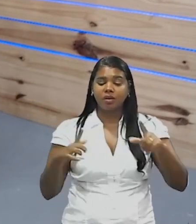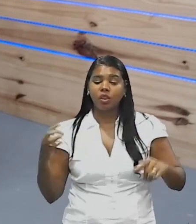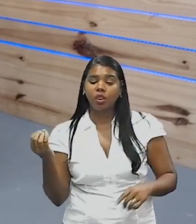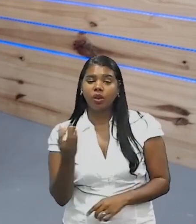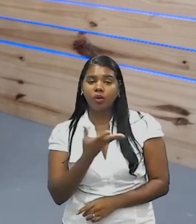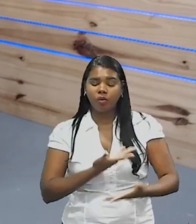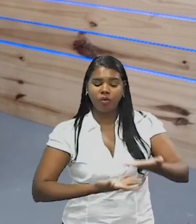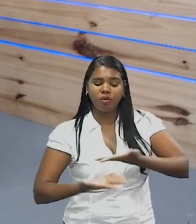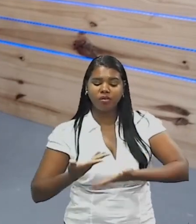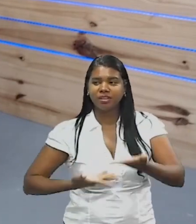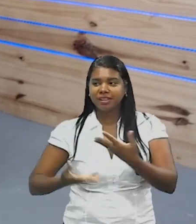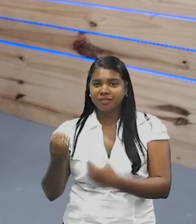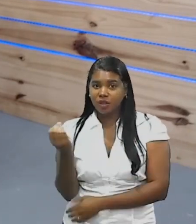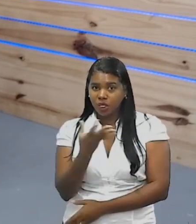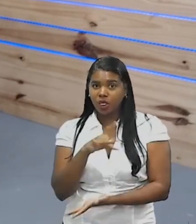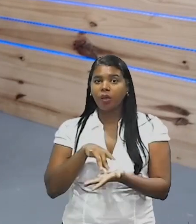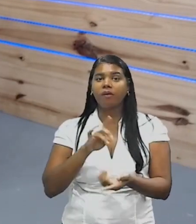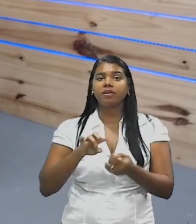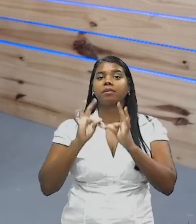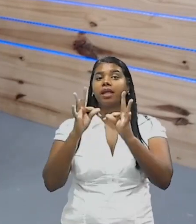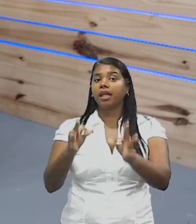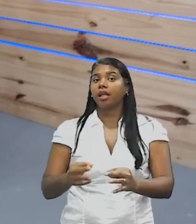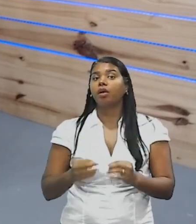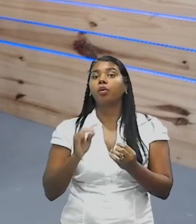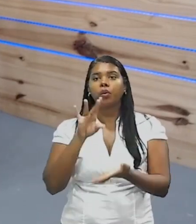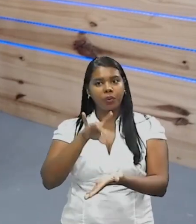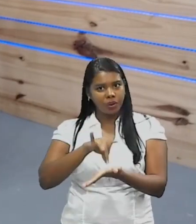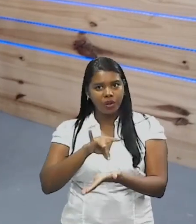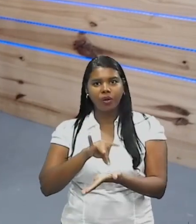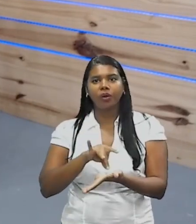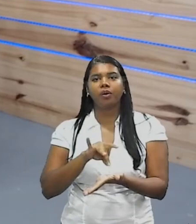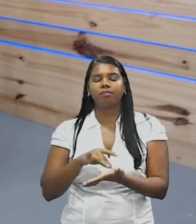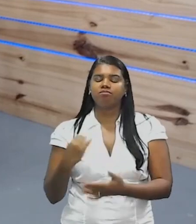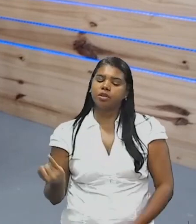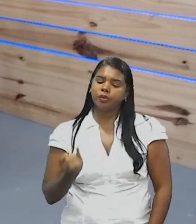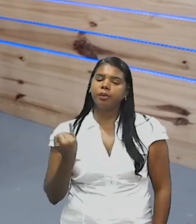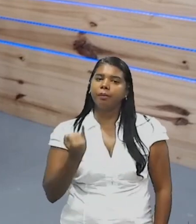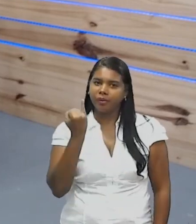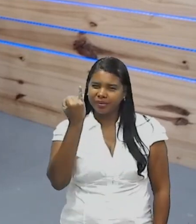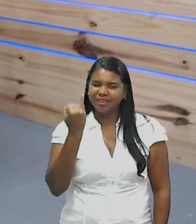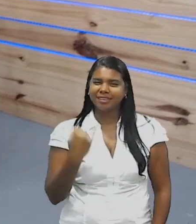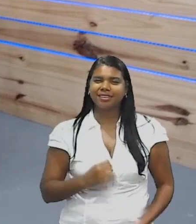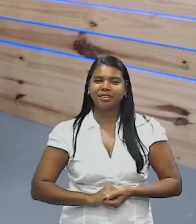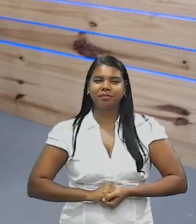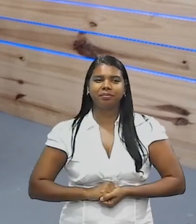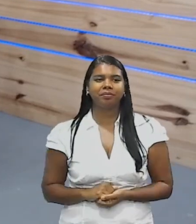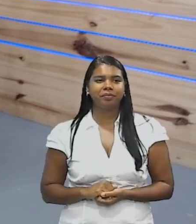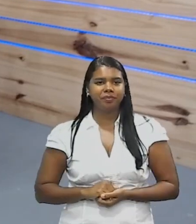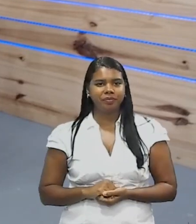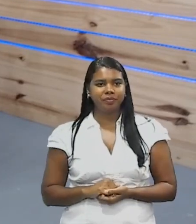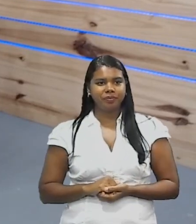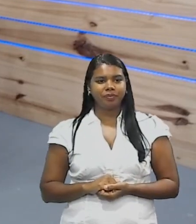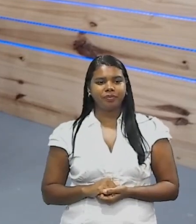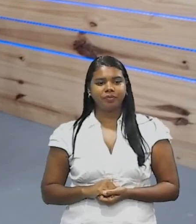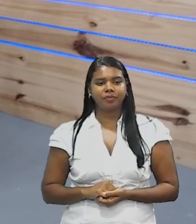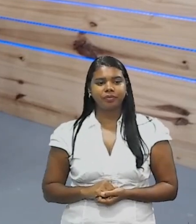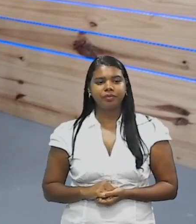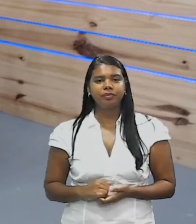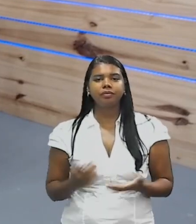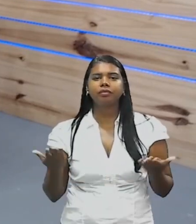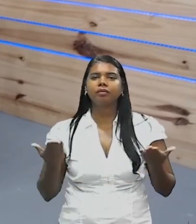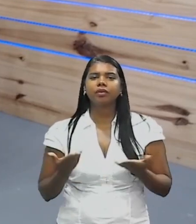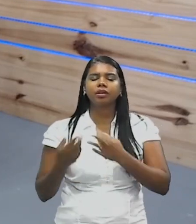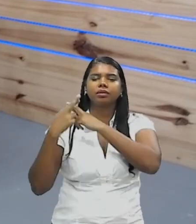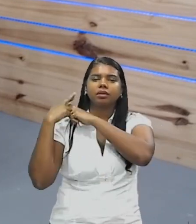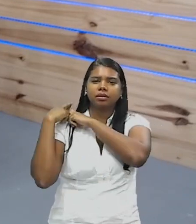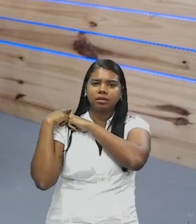de serviços novos. Então, todos eles realmente são de suma importância para o marketing. E qual o papel,